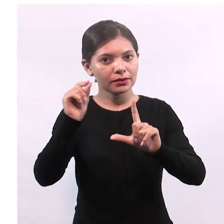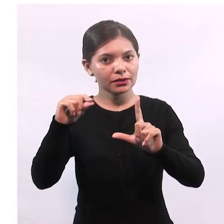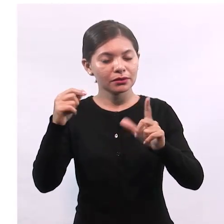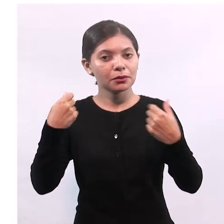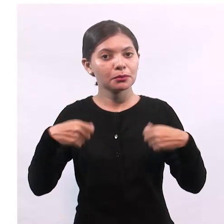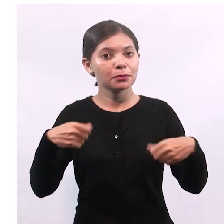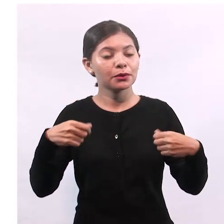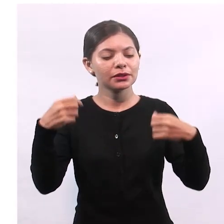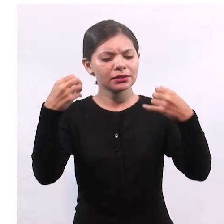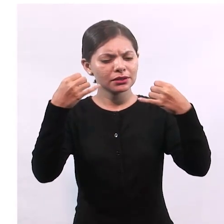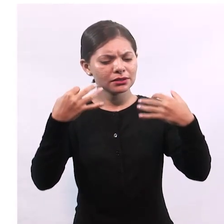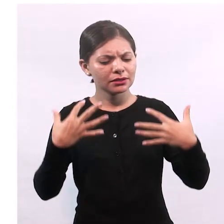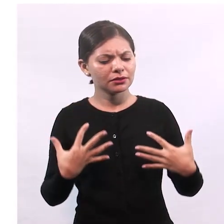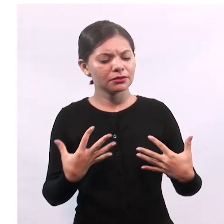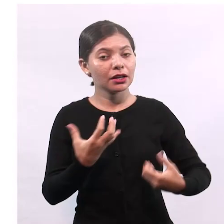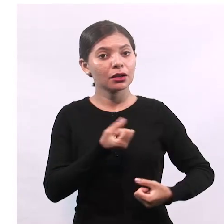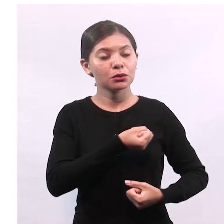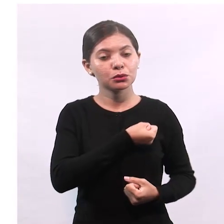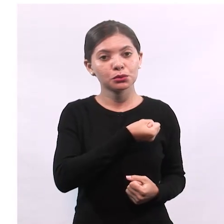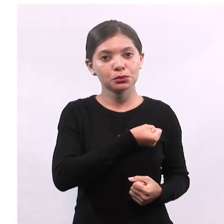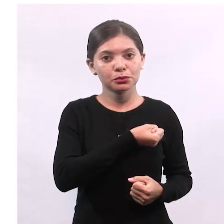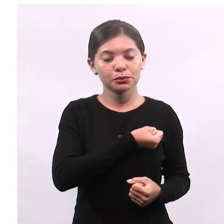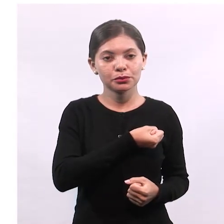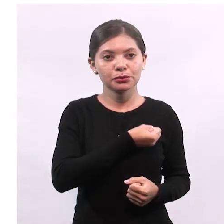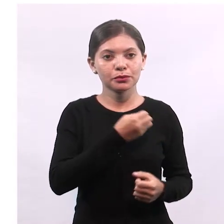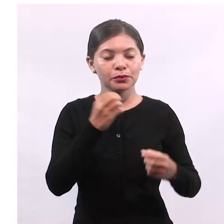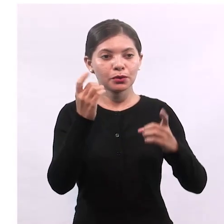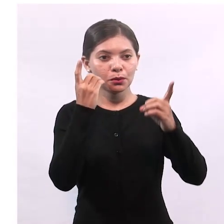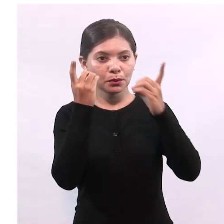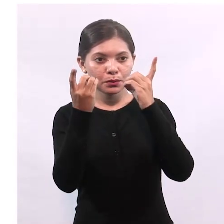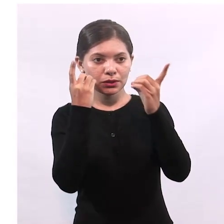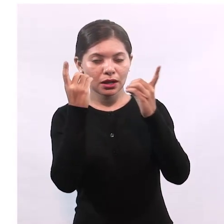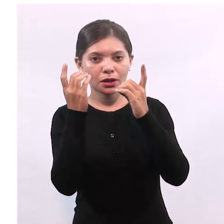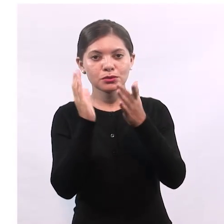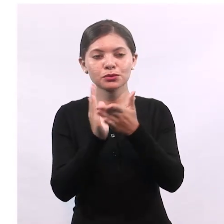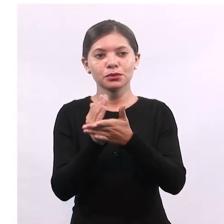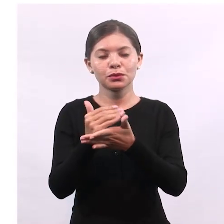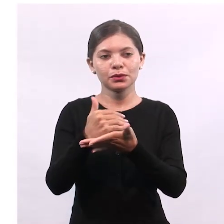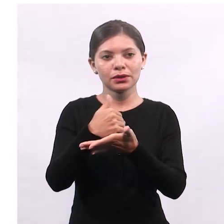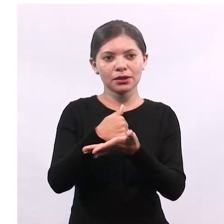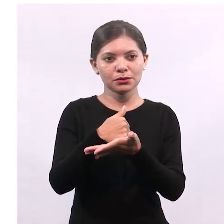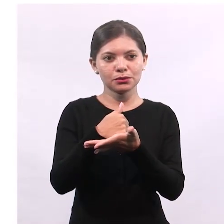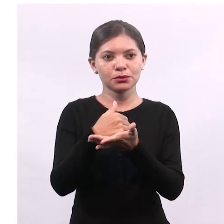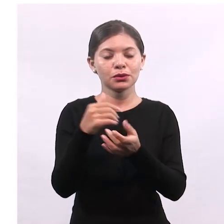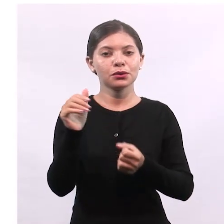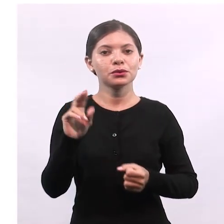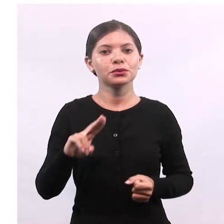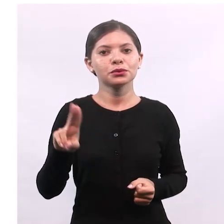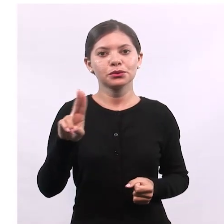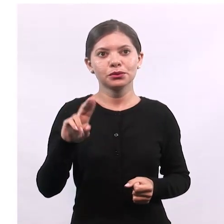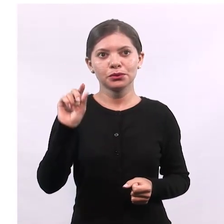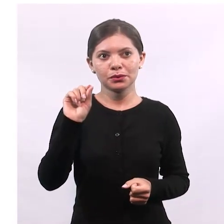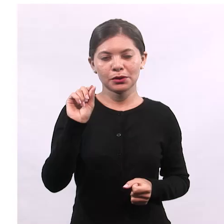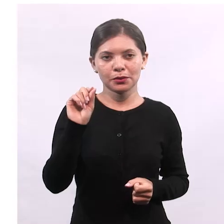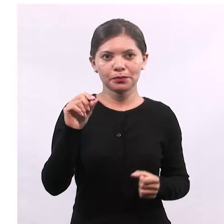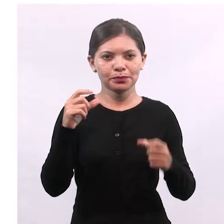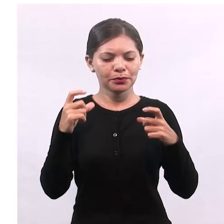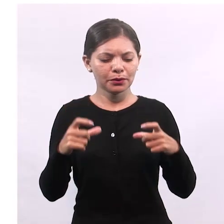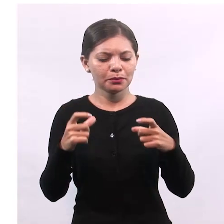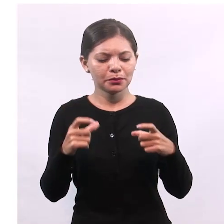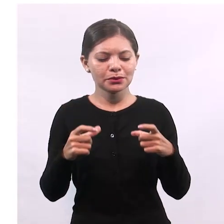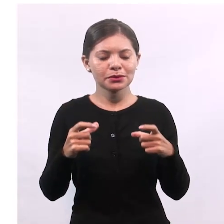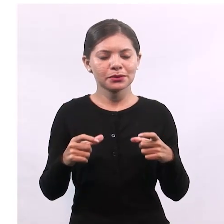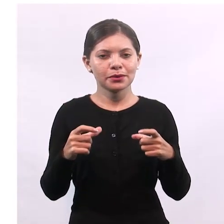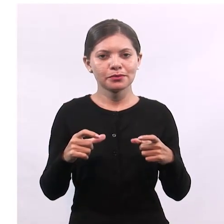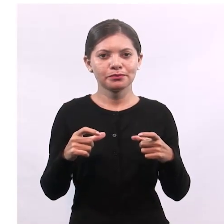descrever numéricamente os dados coletados para isso a gente usou as medidas de posição e as medidas de